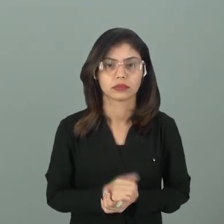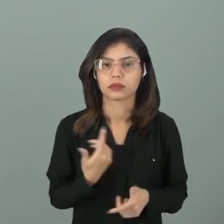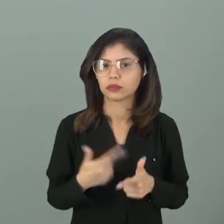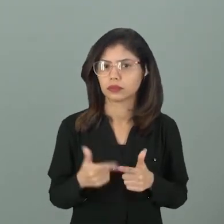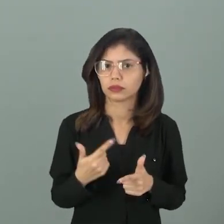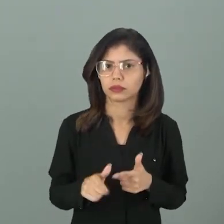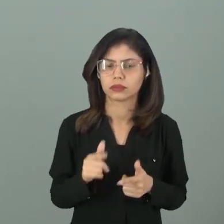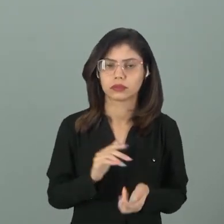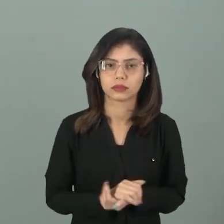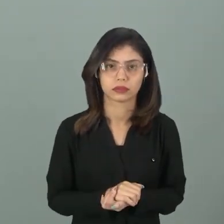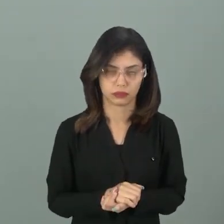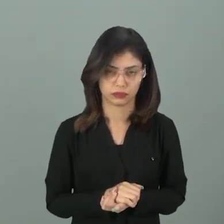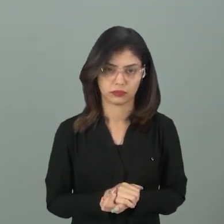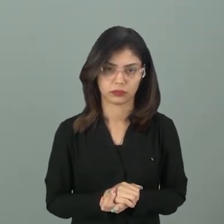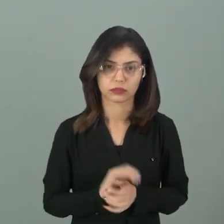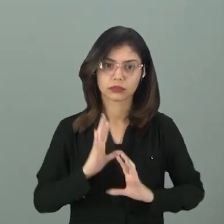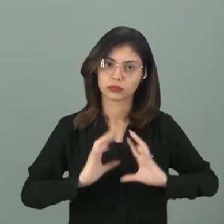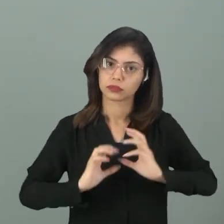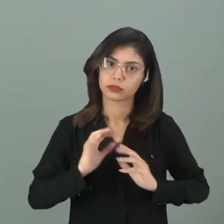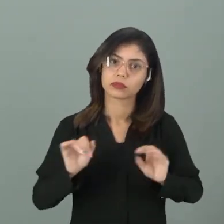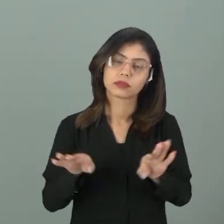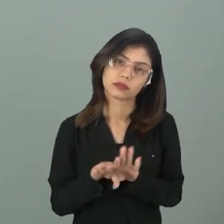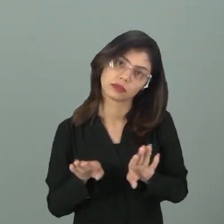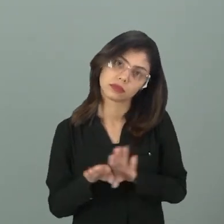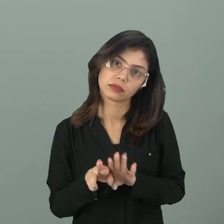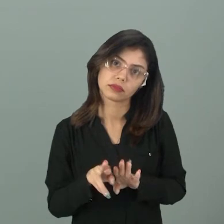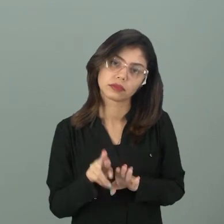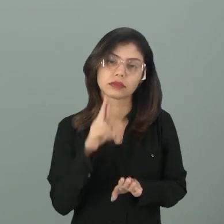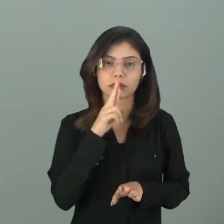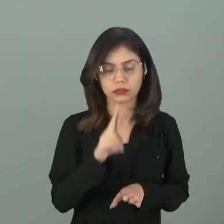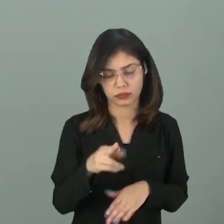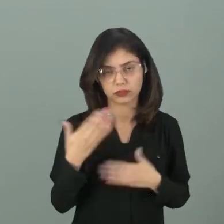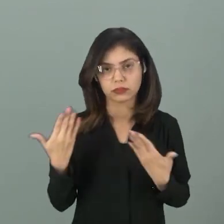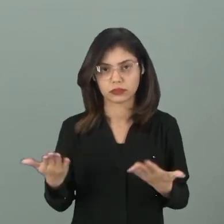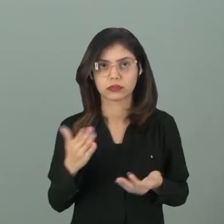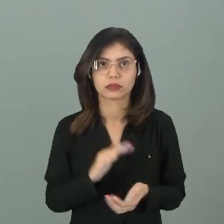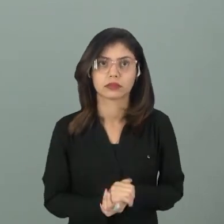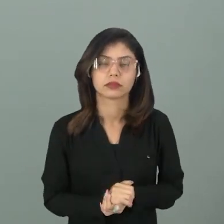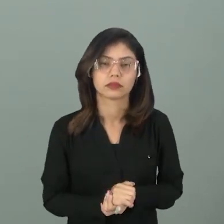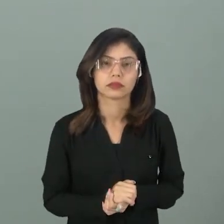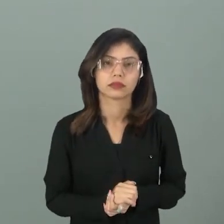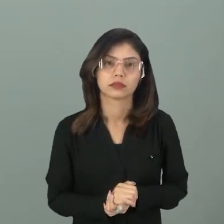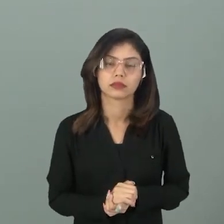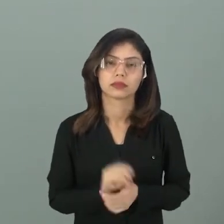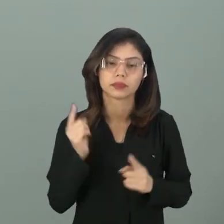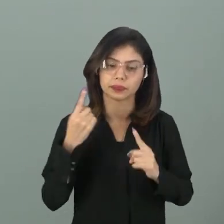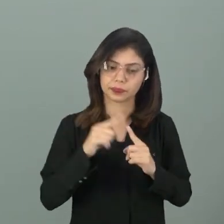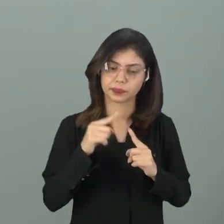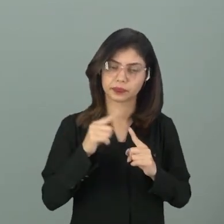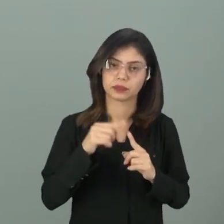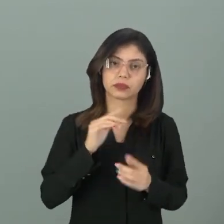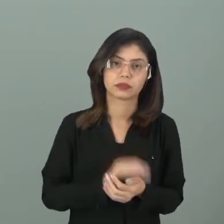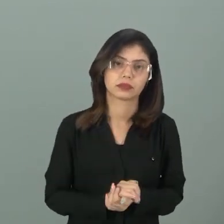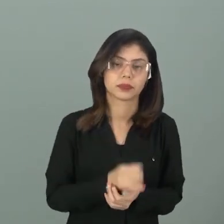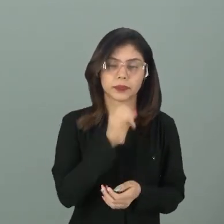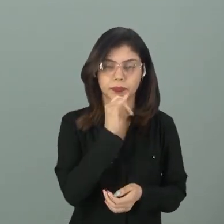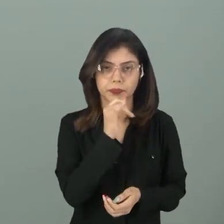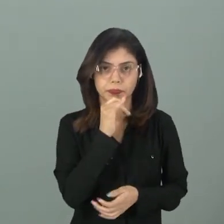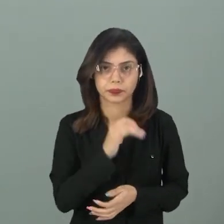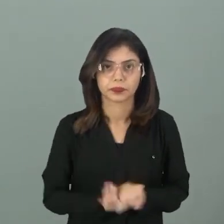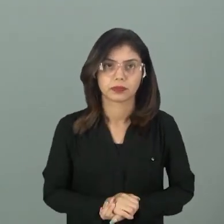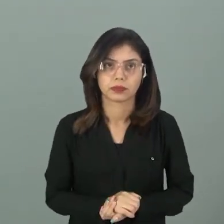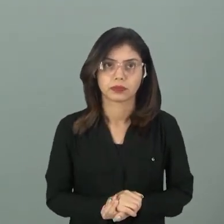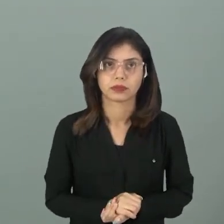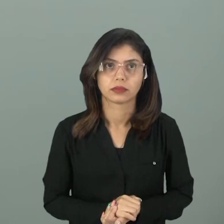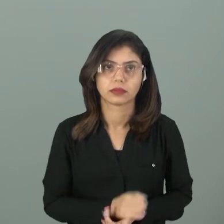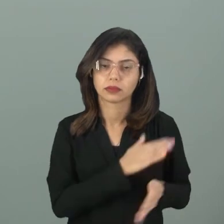problema a ser solucionado aí. Tem um conflito, mas eu preciso resolver. Né? No caso, a Bela Adormecida furou o dedo, como eu já expliquei dando esse exemplo.